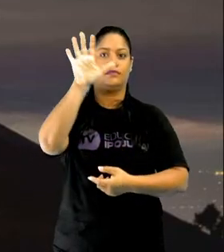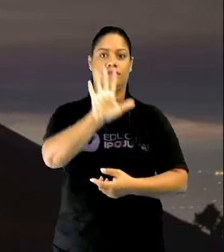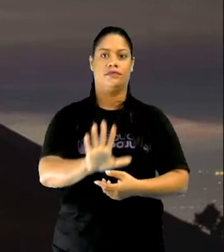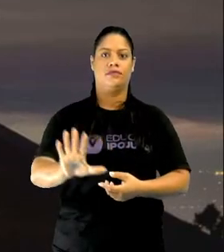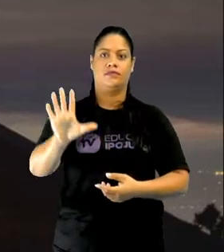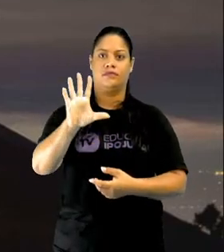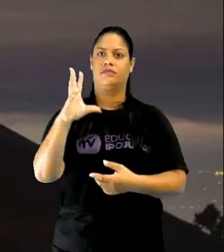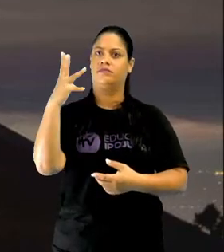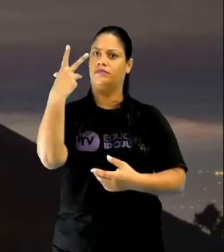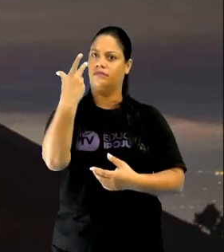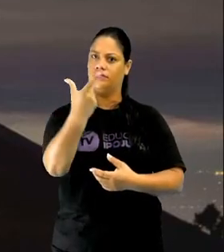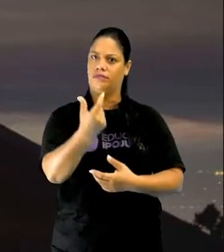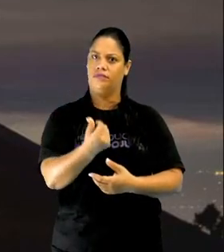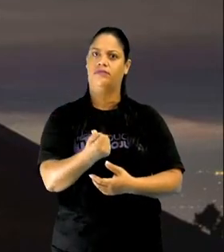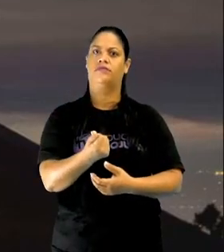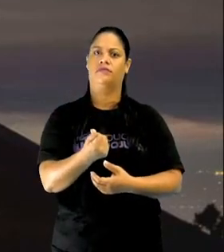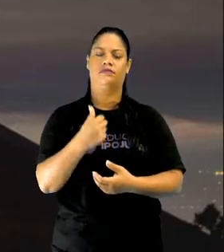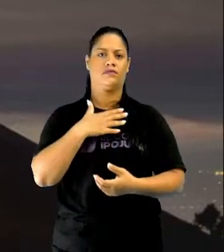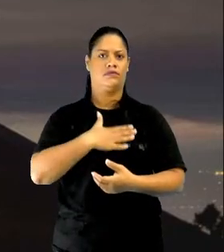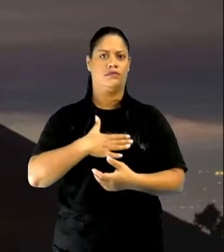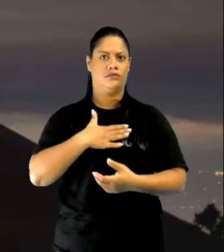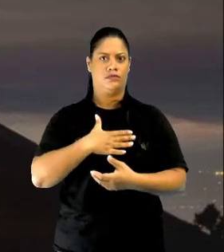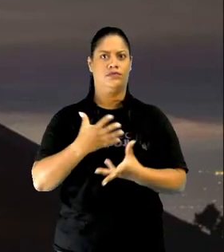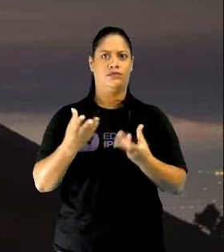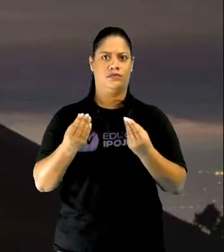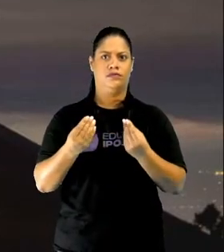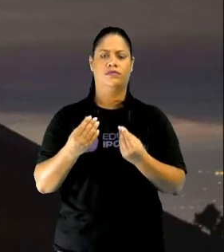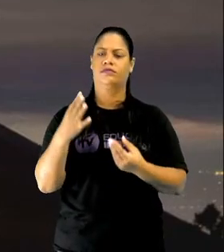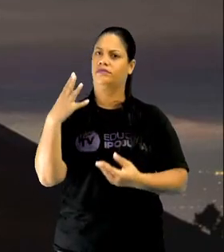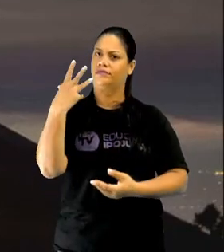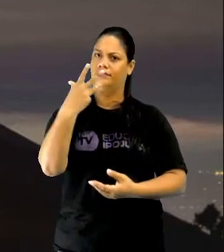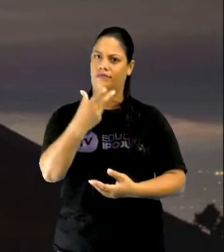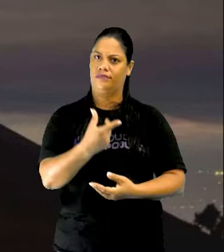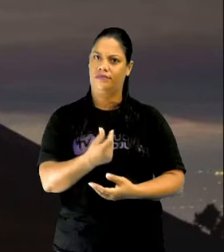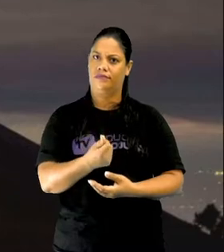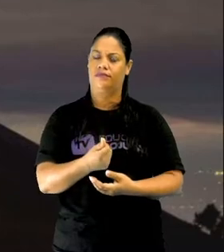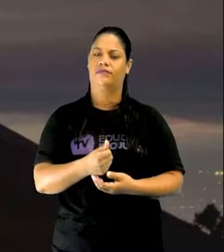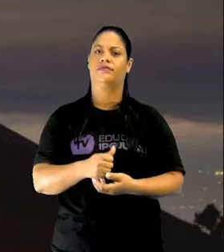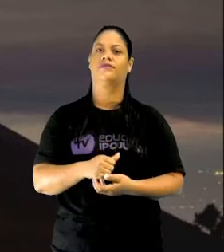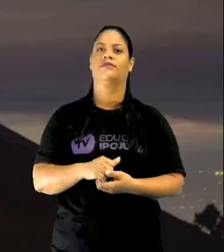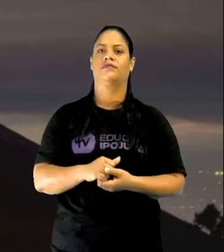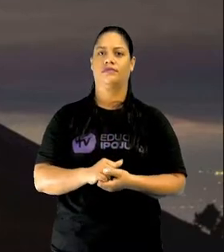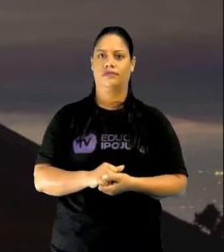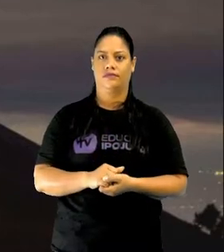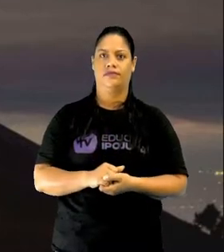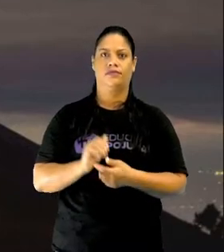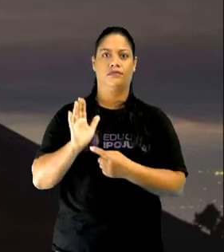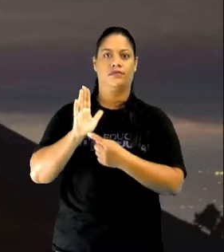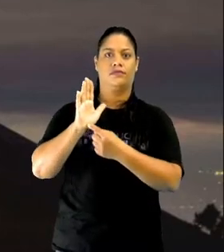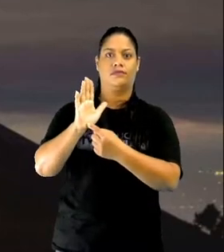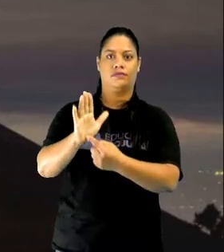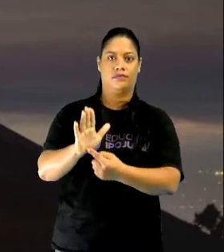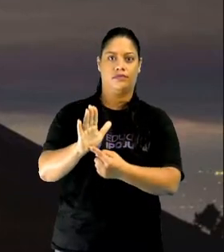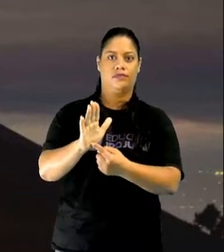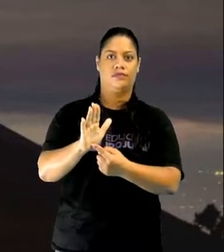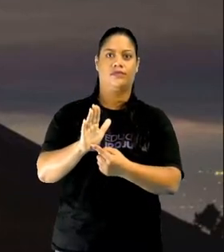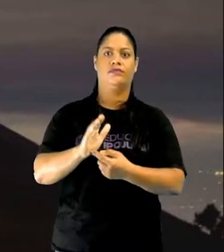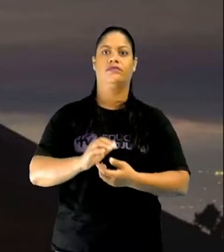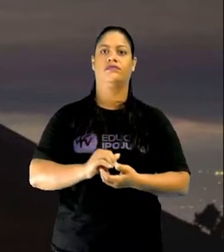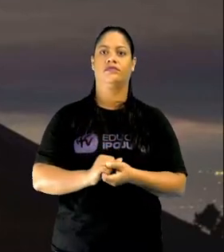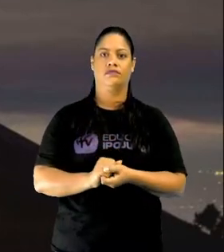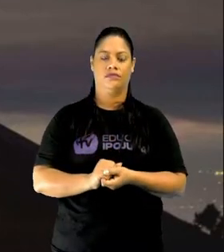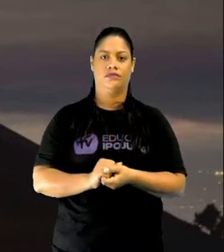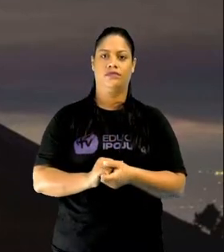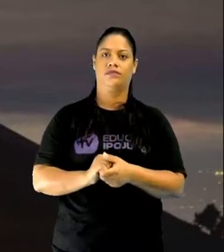uma foto linda, por exemplo, né? Eu gosto muito da foto do vulcão, ela é bem bonita, né? Uma coisa bem... mostra a construção do